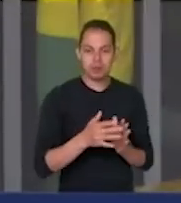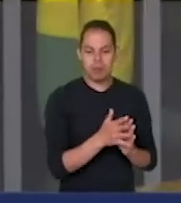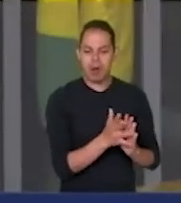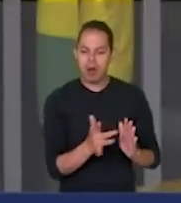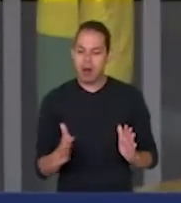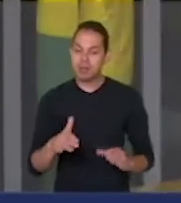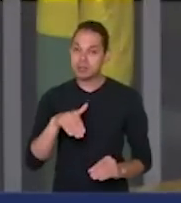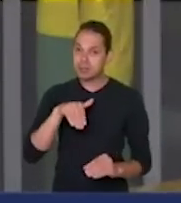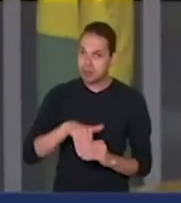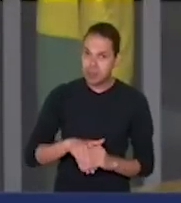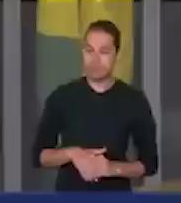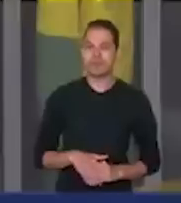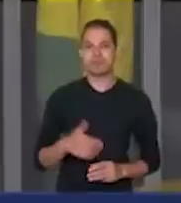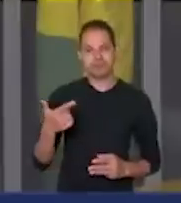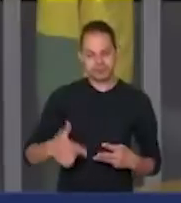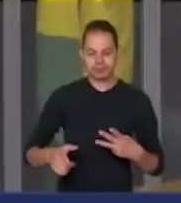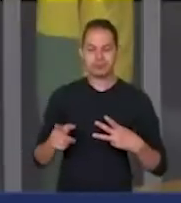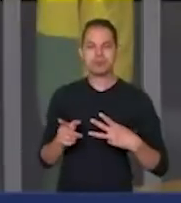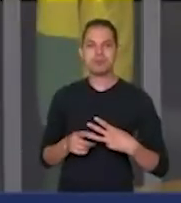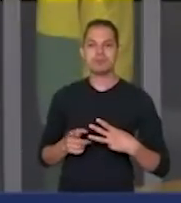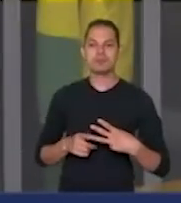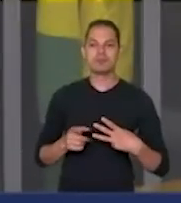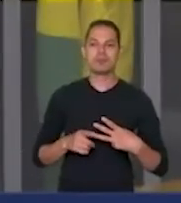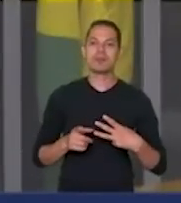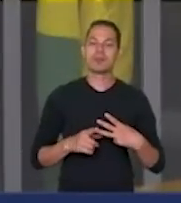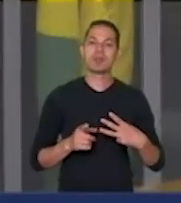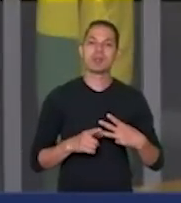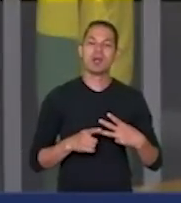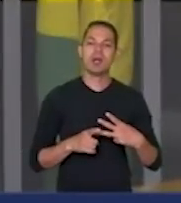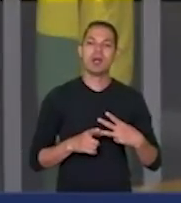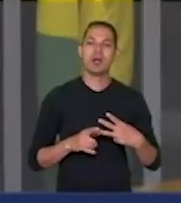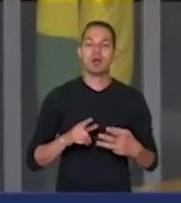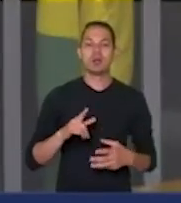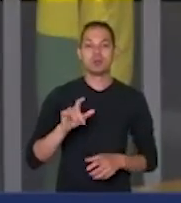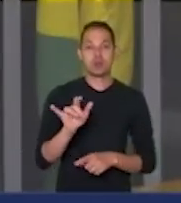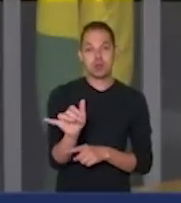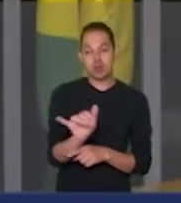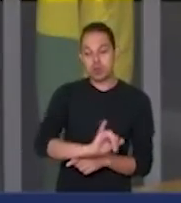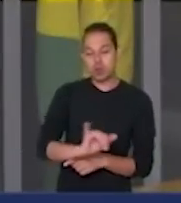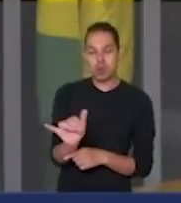ponto, tenha o canal Brasil Paralelo no YouTube